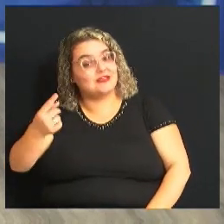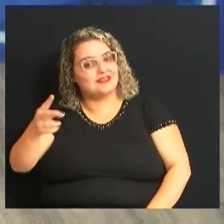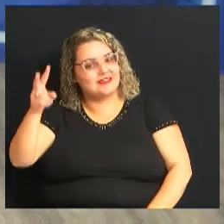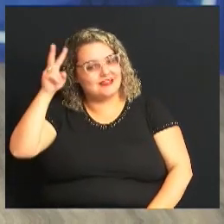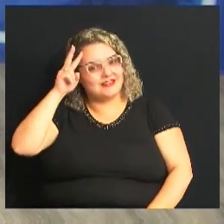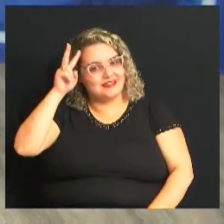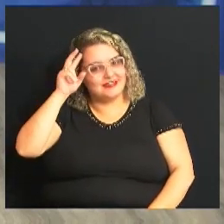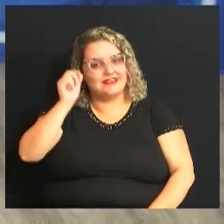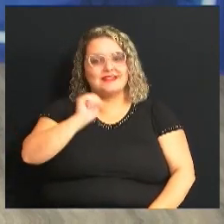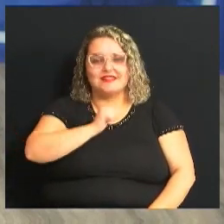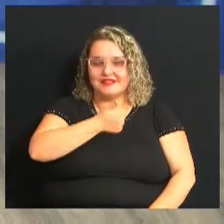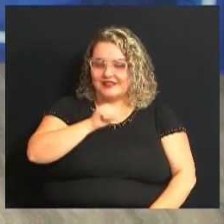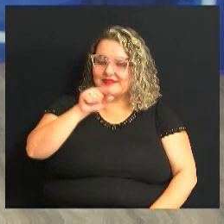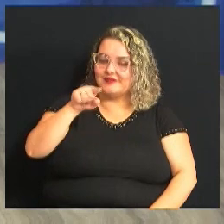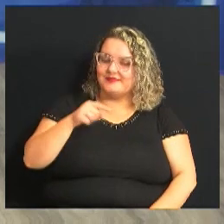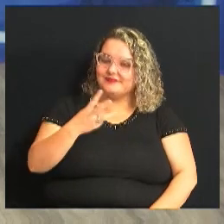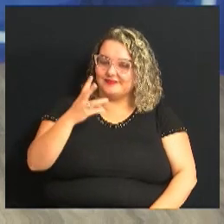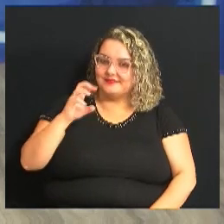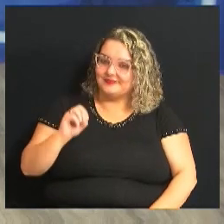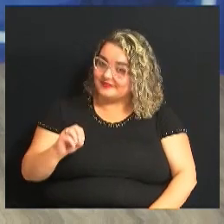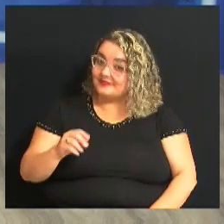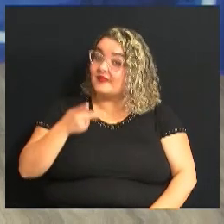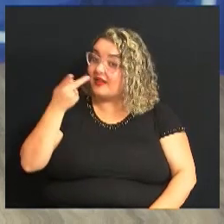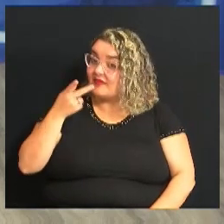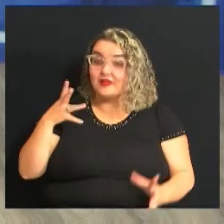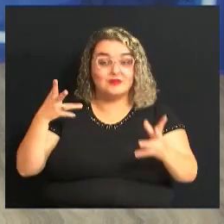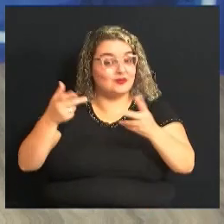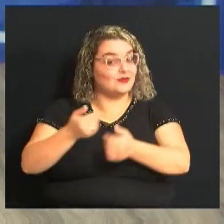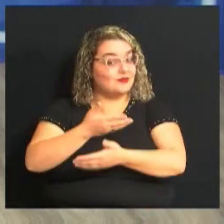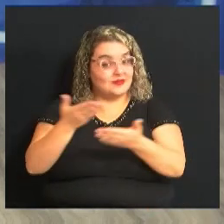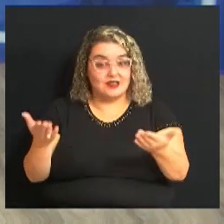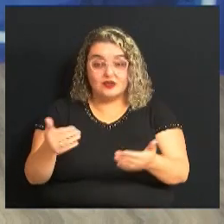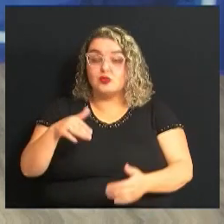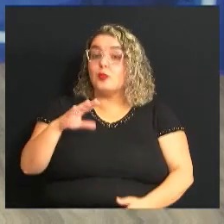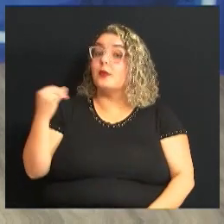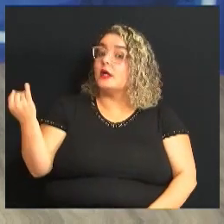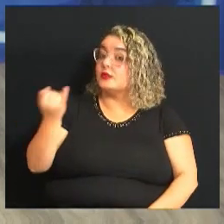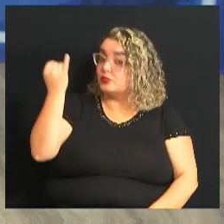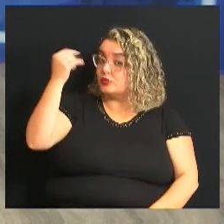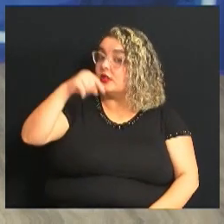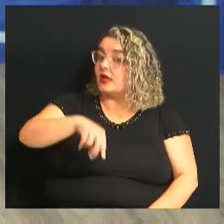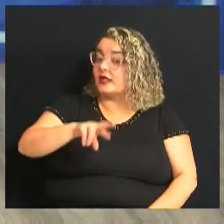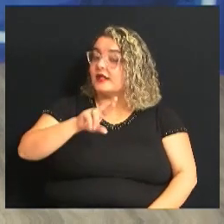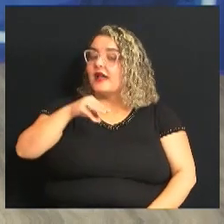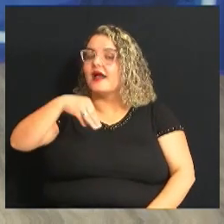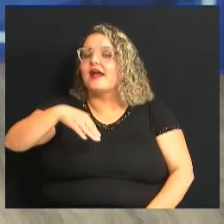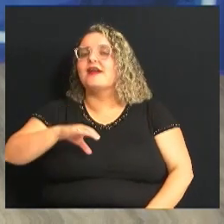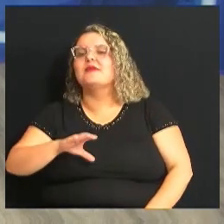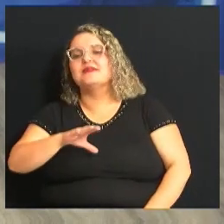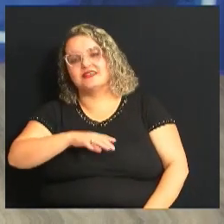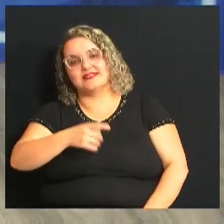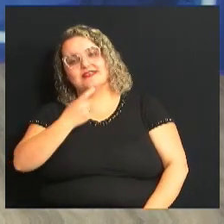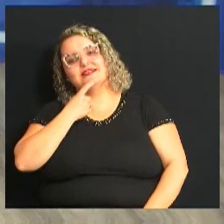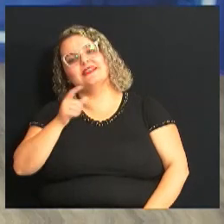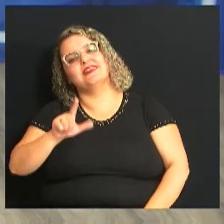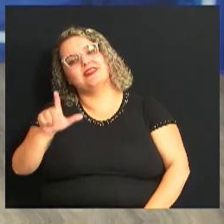às 11h30 da manhã, contando tudo para você, hein? Do mais importante aqui da Metrópole de Campinas e, claro,